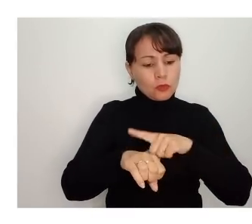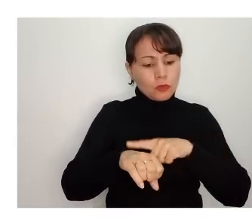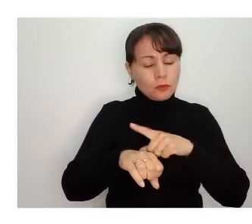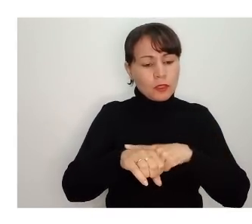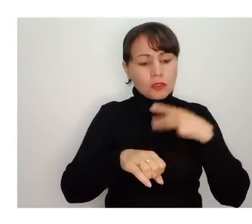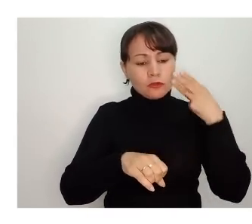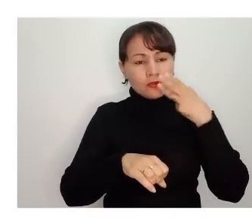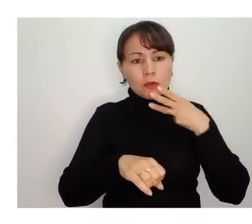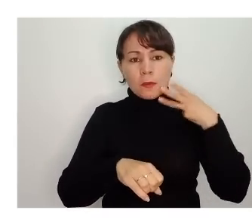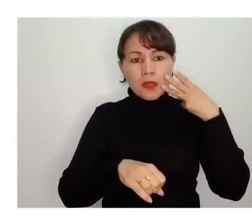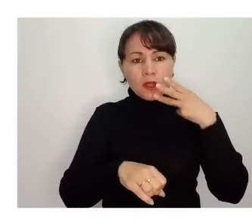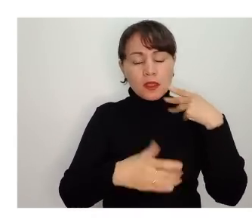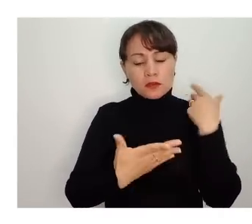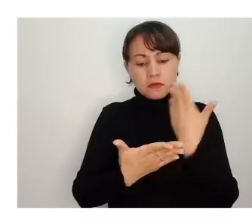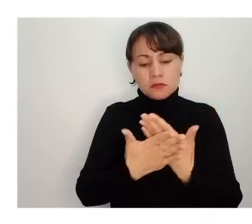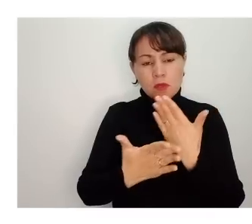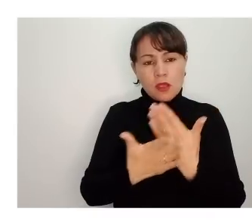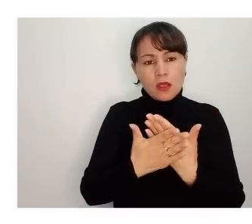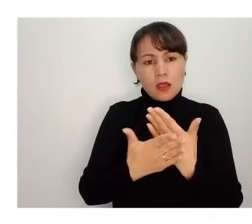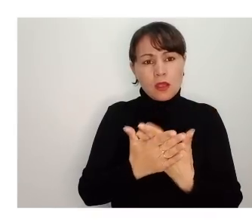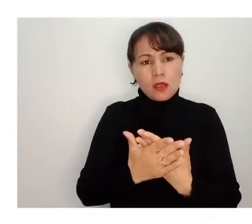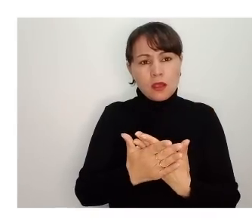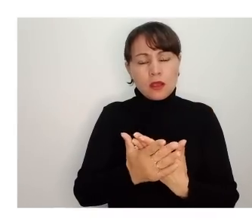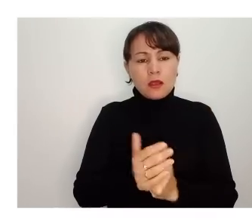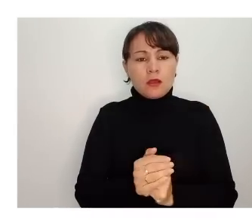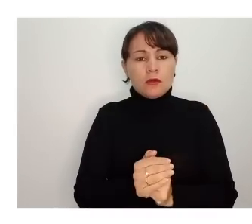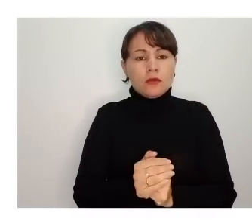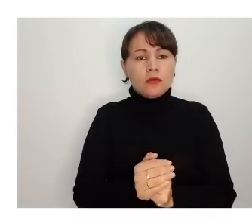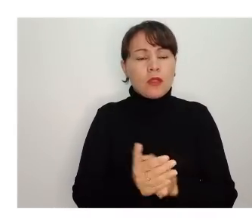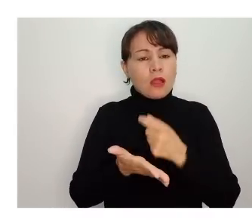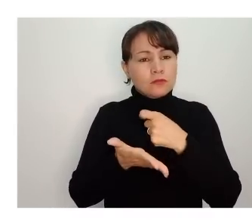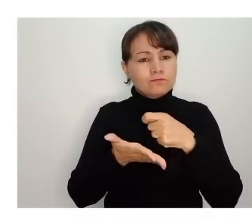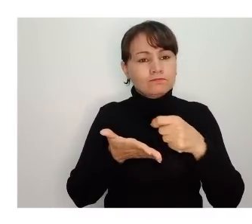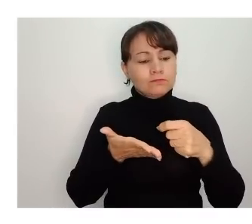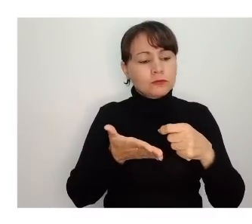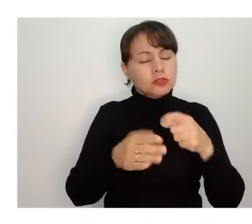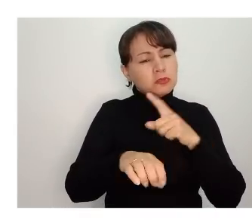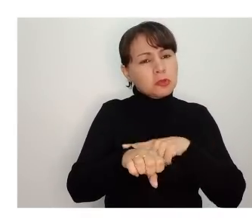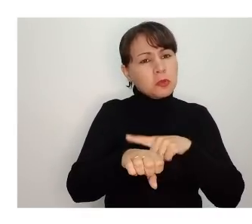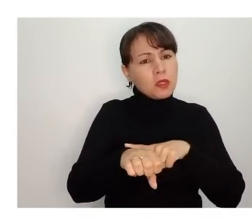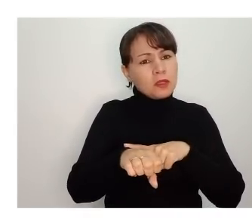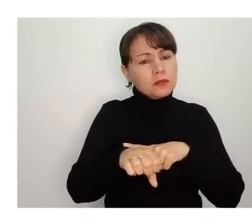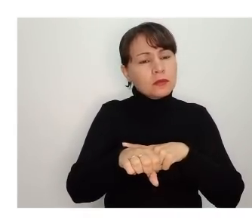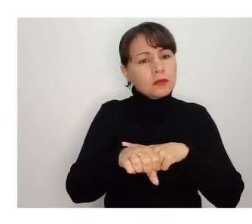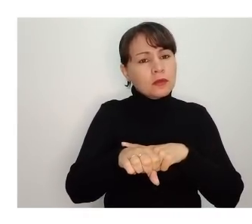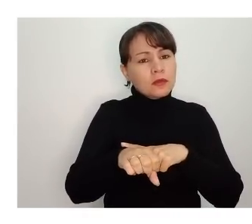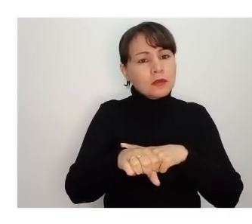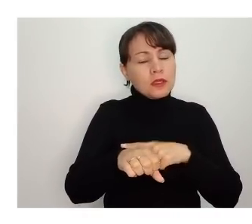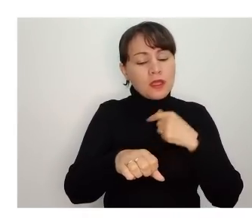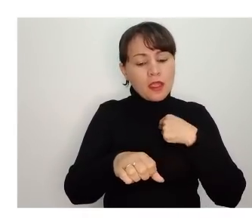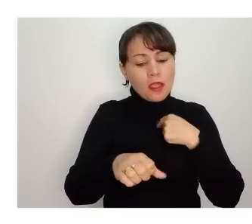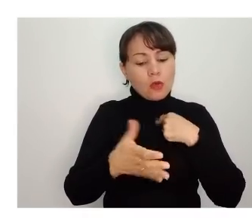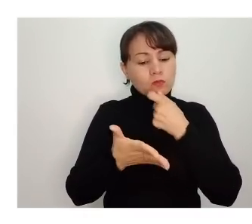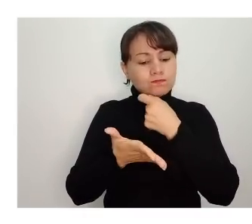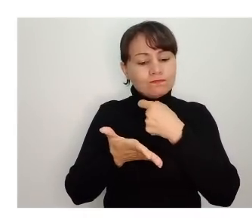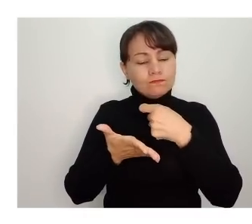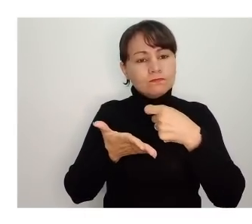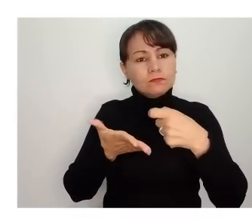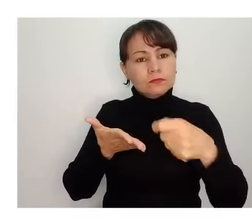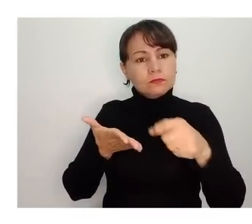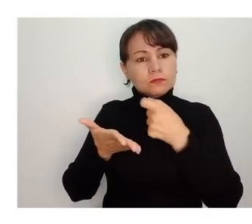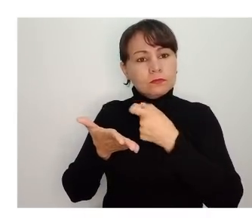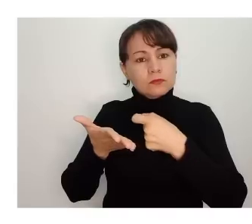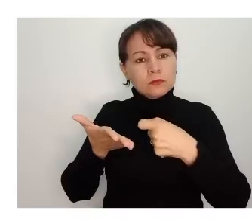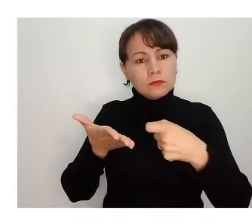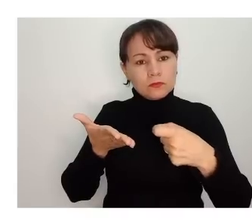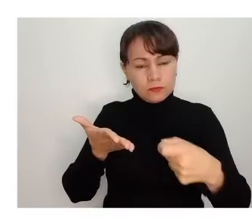durante uma palestra, durante uma aula, durante um evento, eu